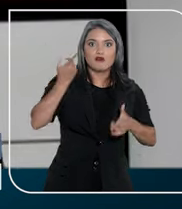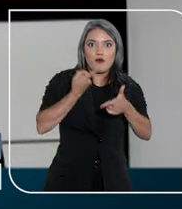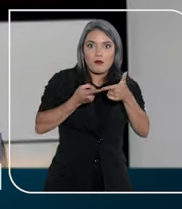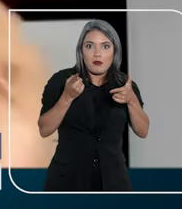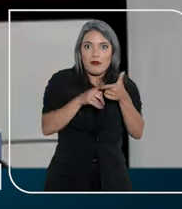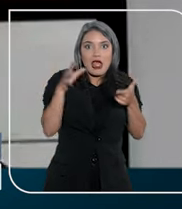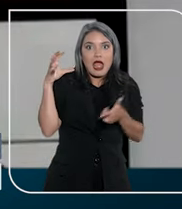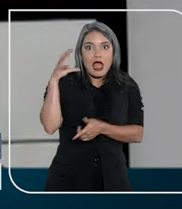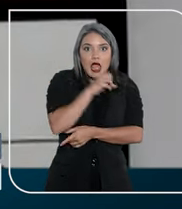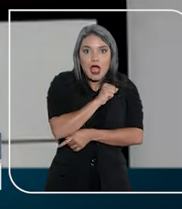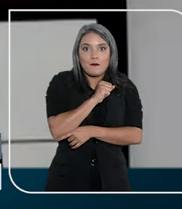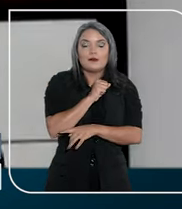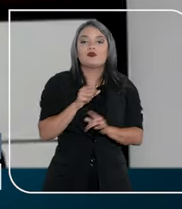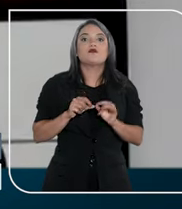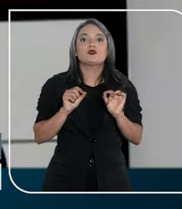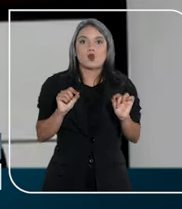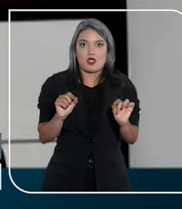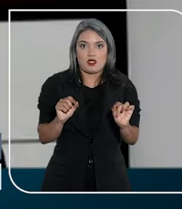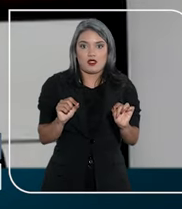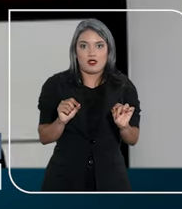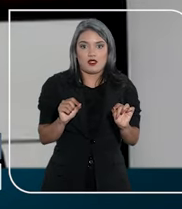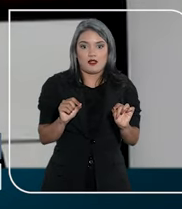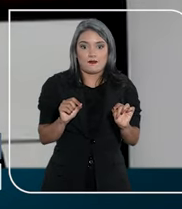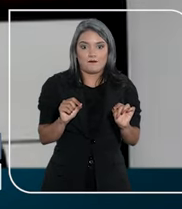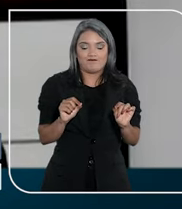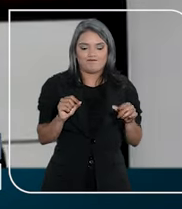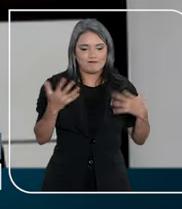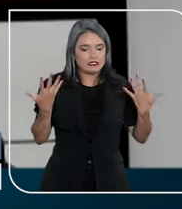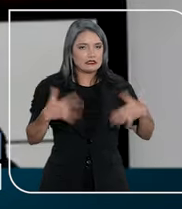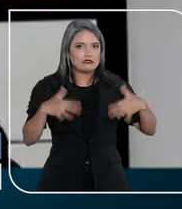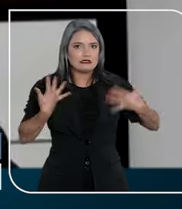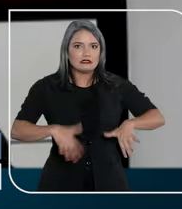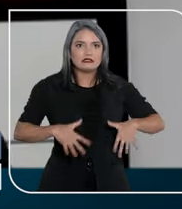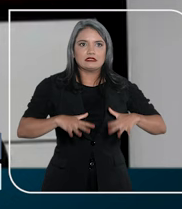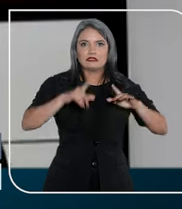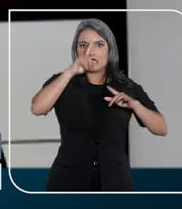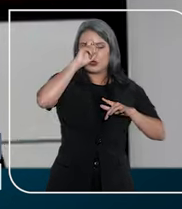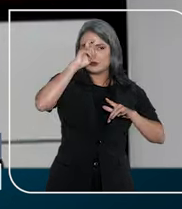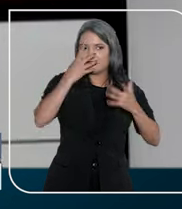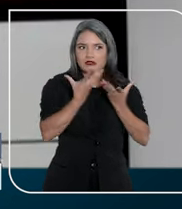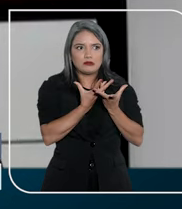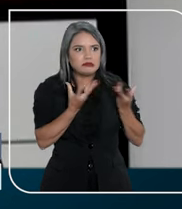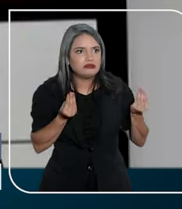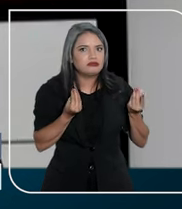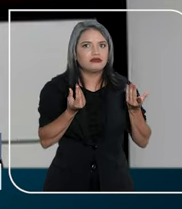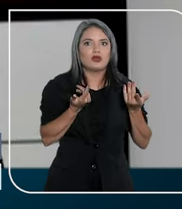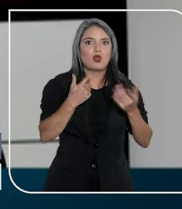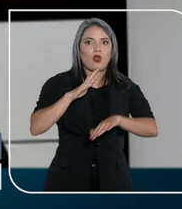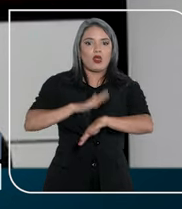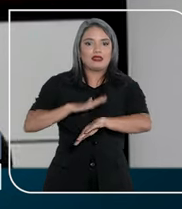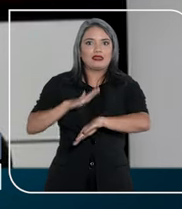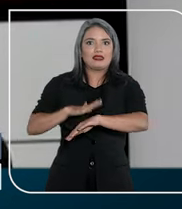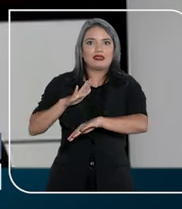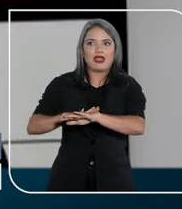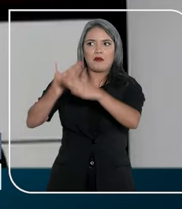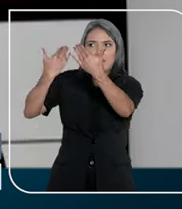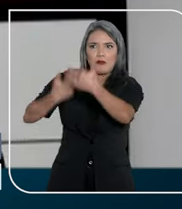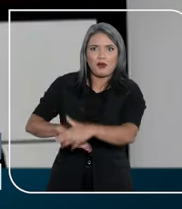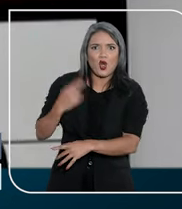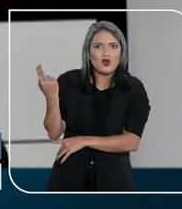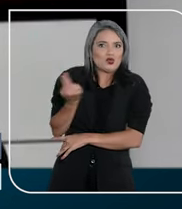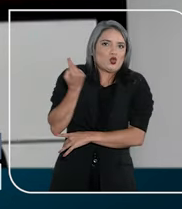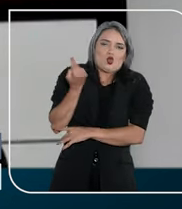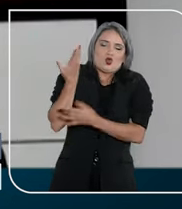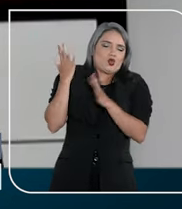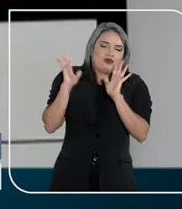melhor interesse, ele diz o seguinte, olha, eu estou com um problema que eu não tenho como reunir o pessoal para fazer aqui uma prova, botar o pessoal em etapa, não, as